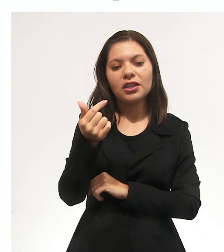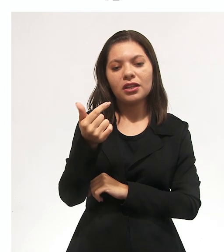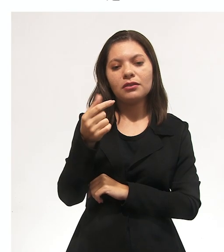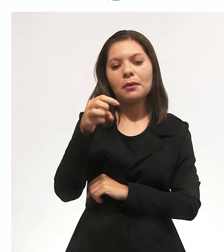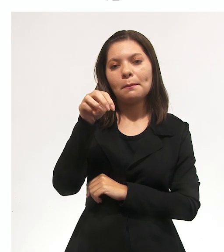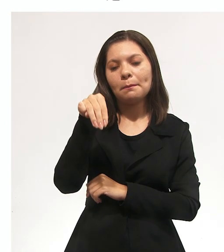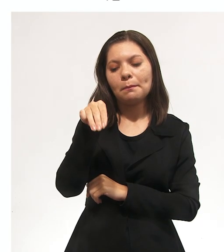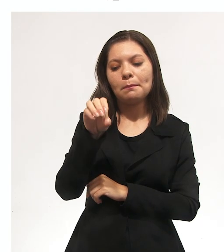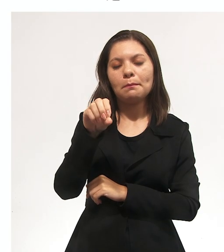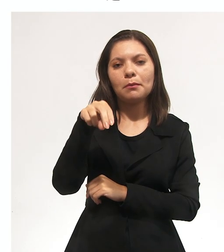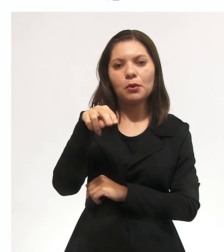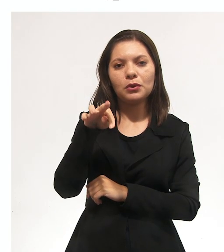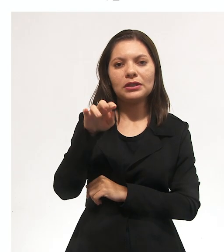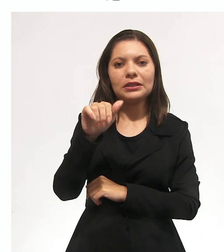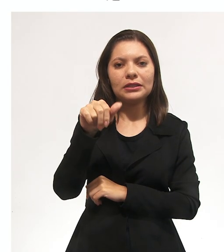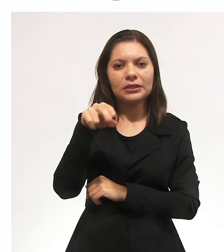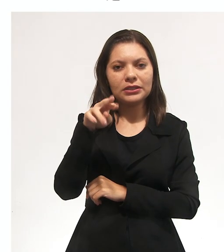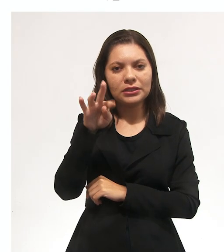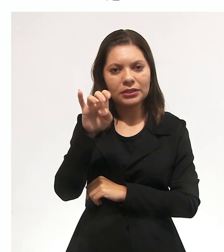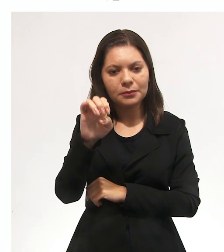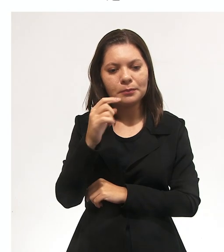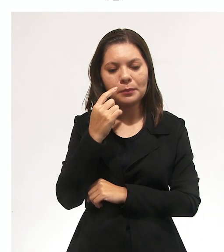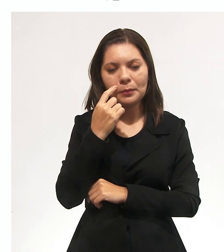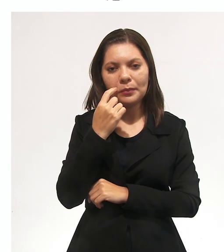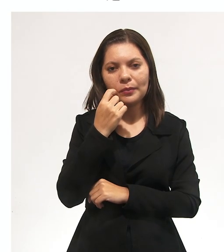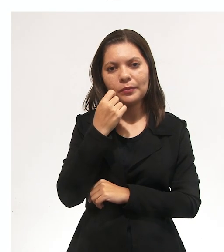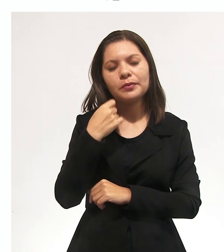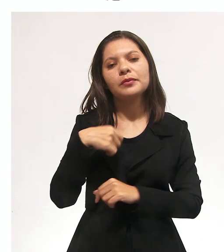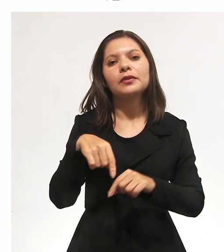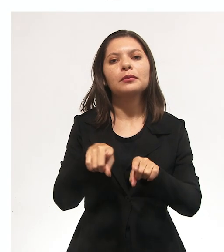tá? E o C? O